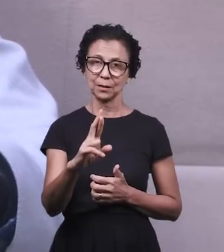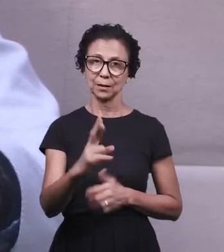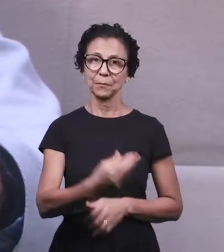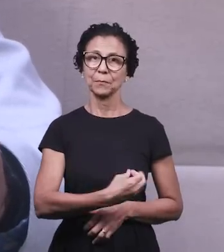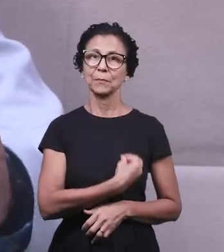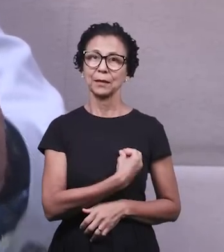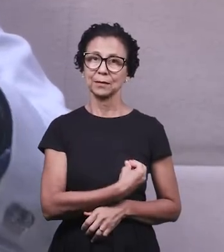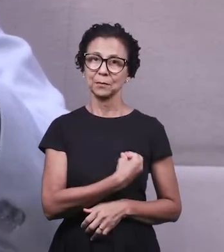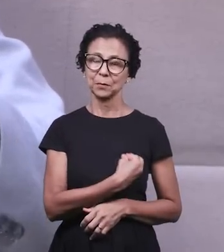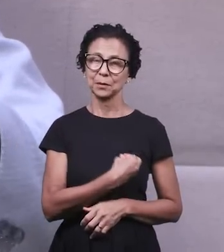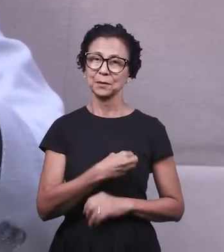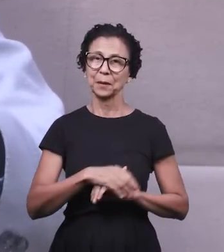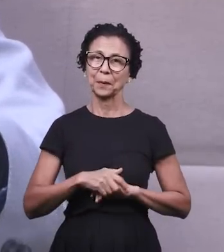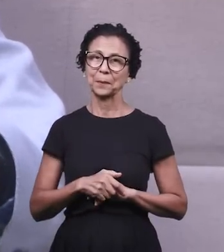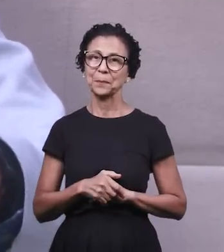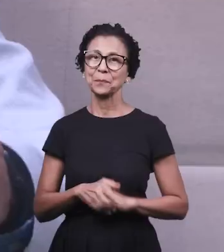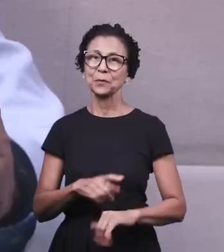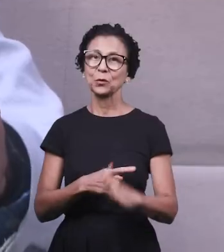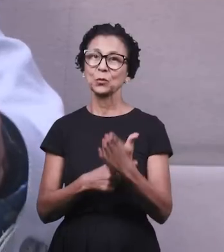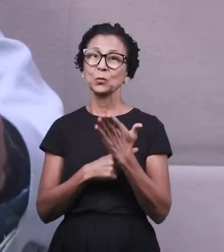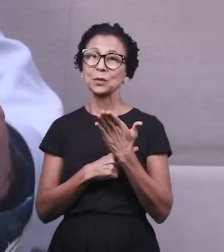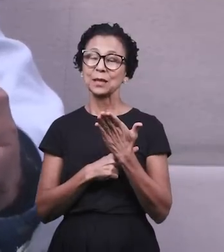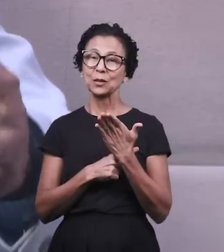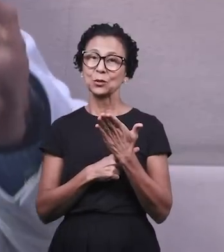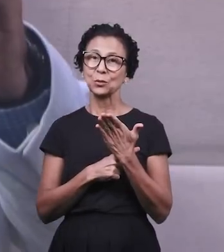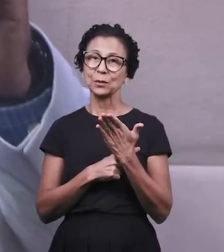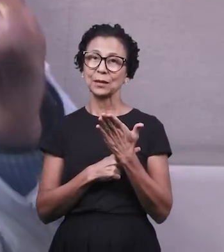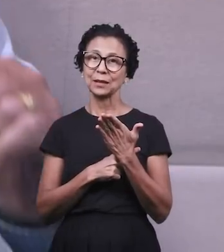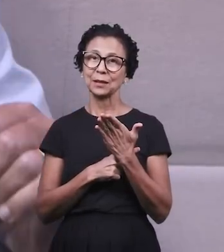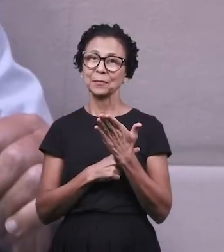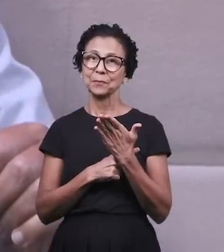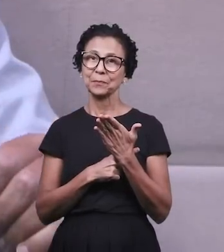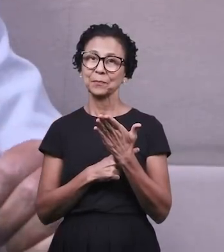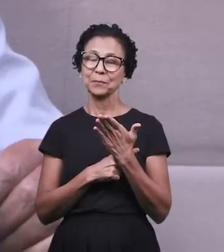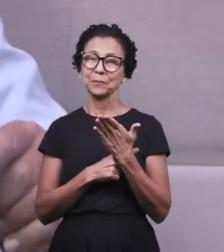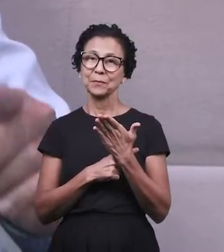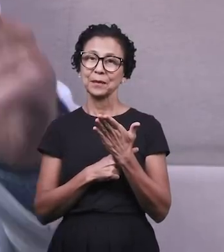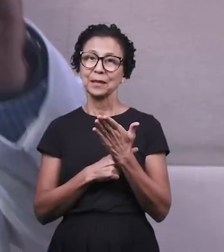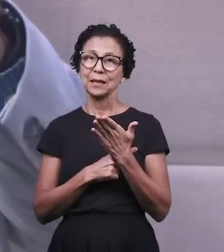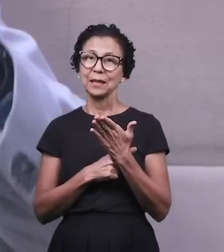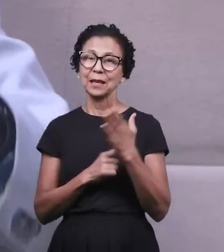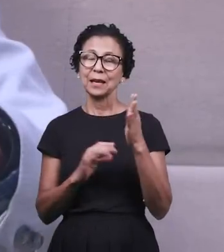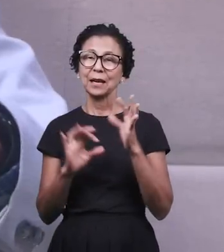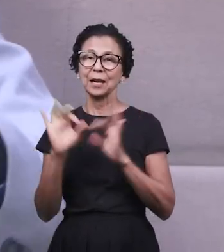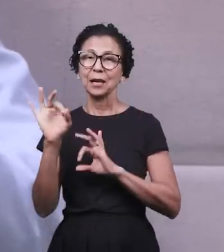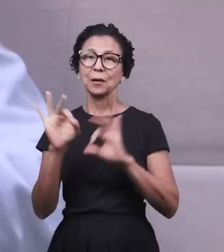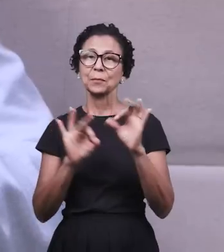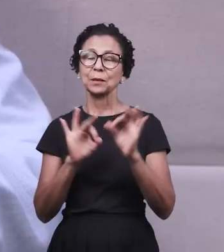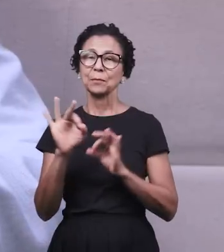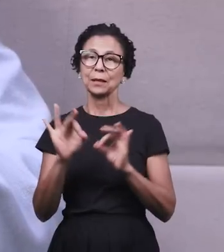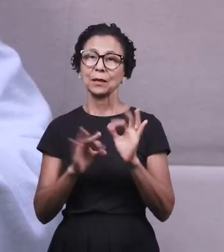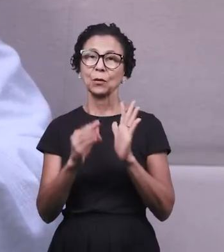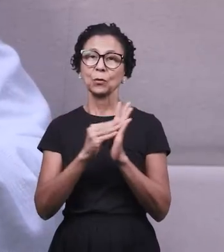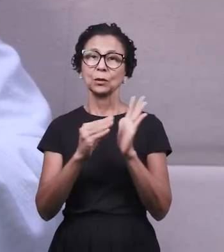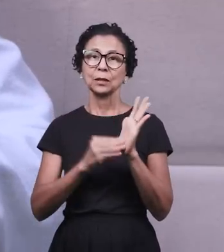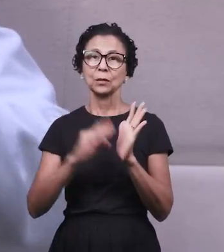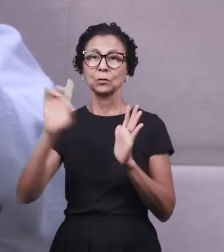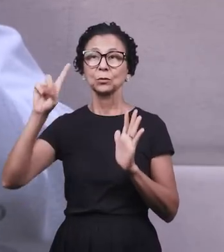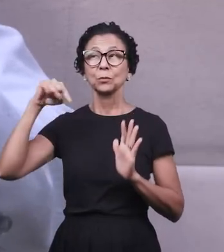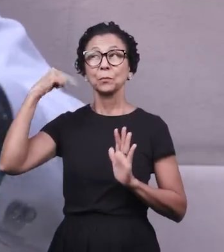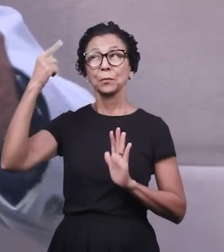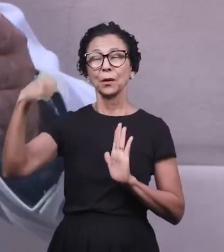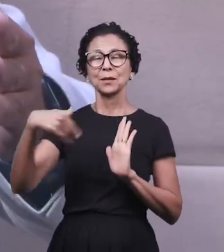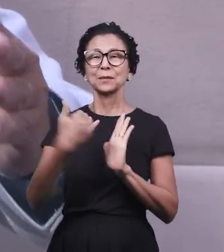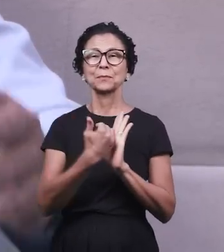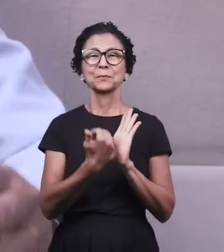participação contribui para que seja feita a pauta, o conteúdo do próximo programa. Então,